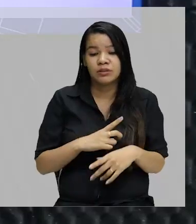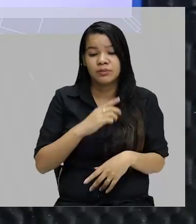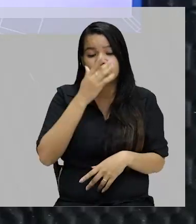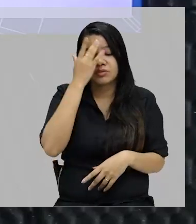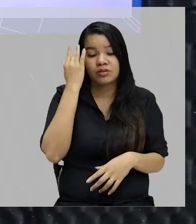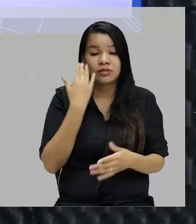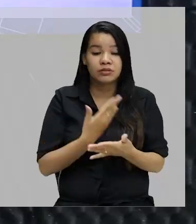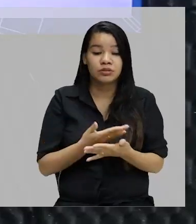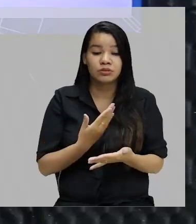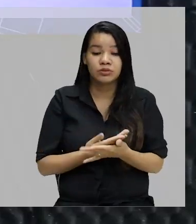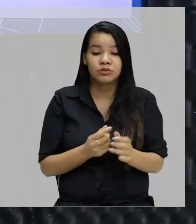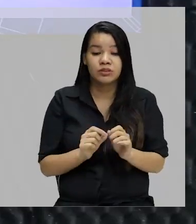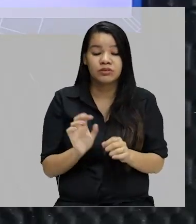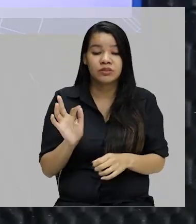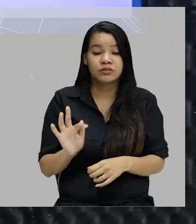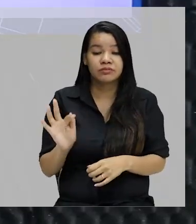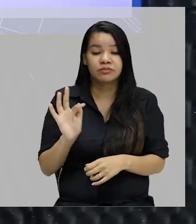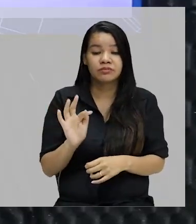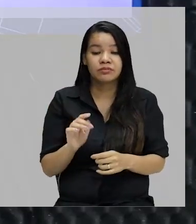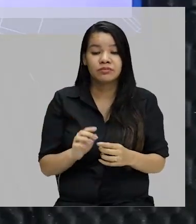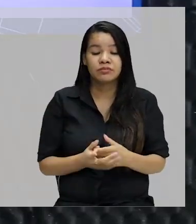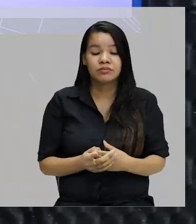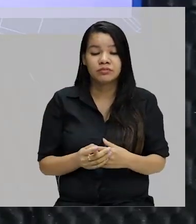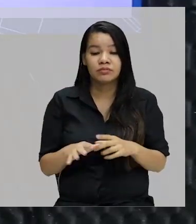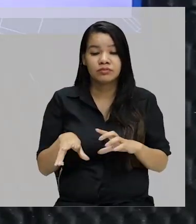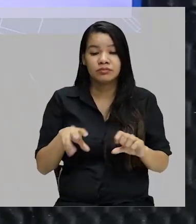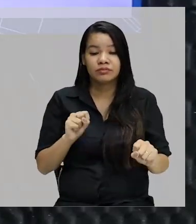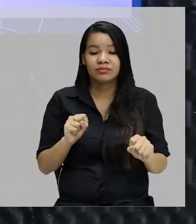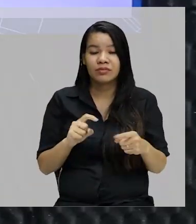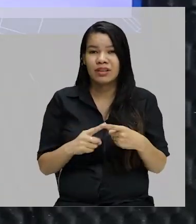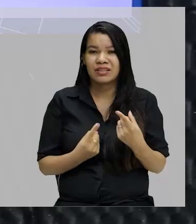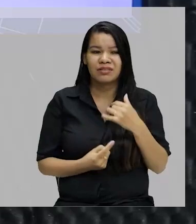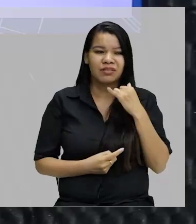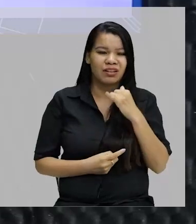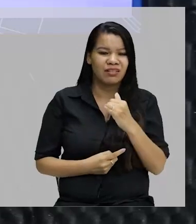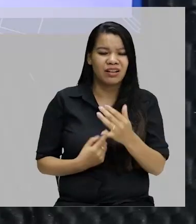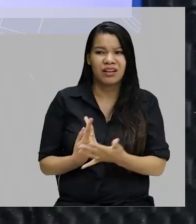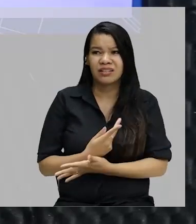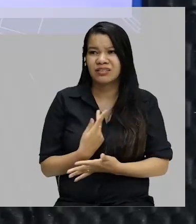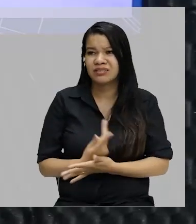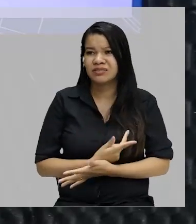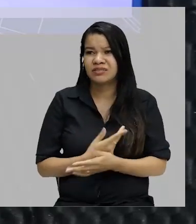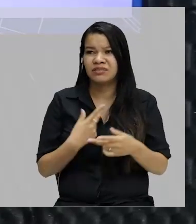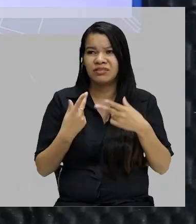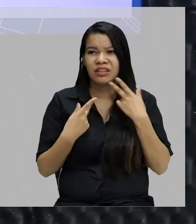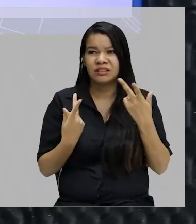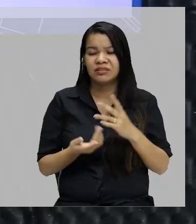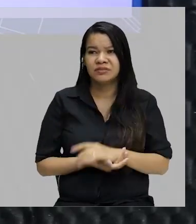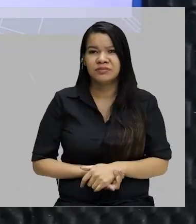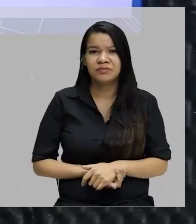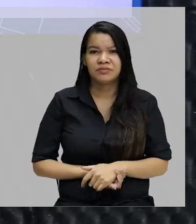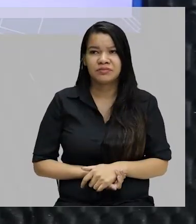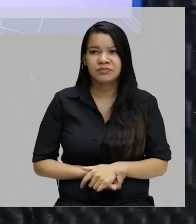faculdade, que se formam e falam desordenadamente, falam